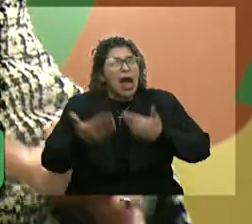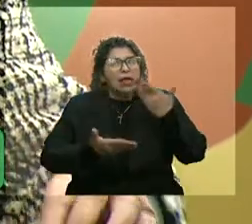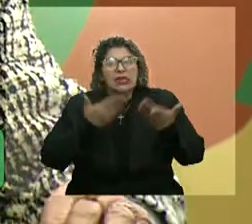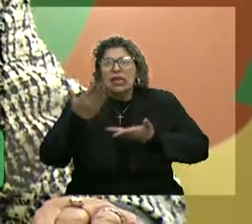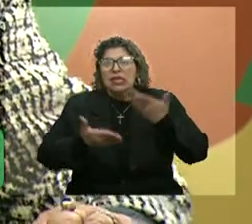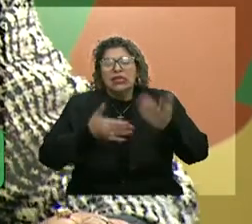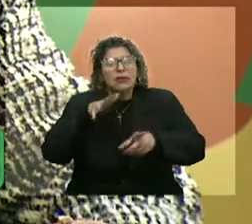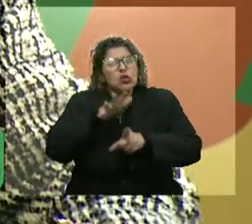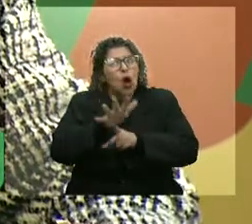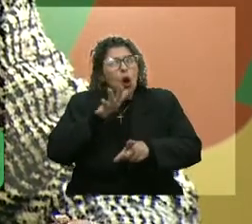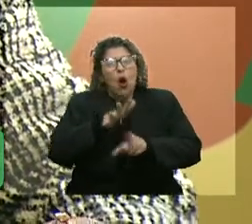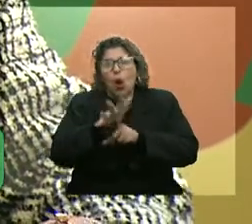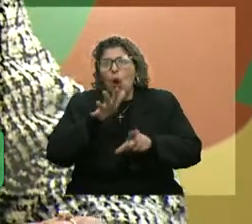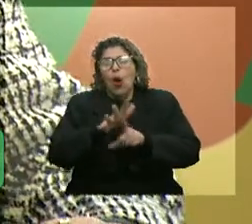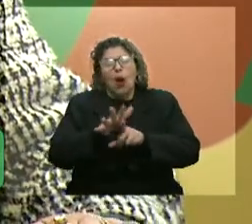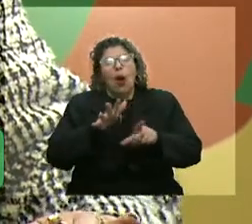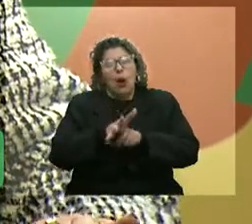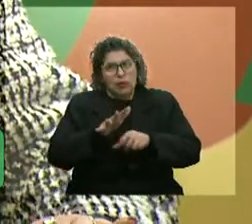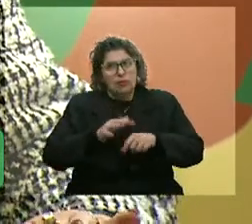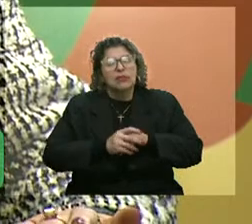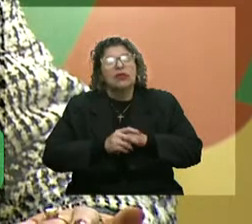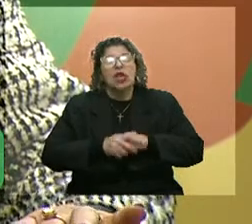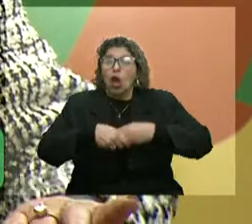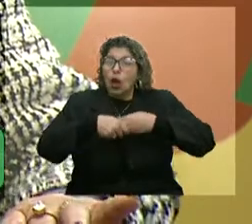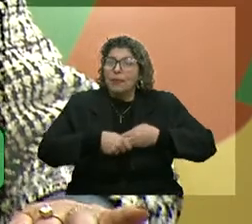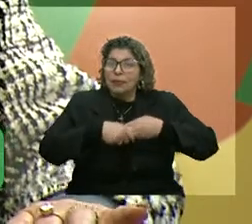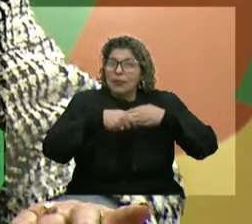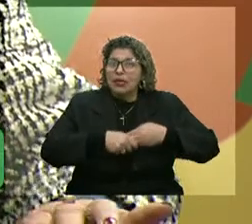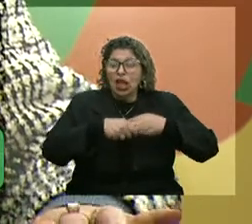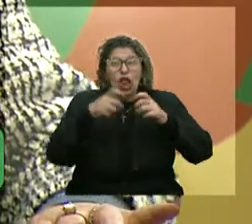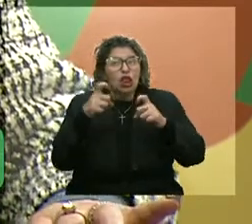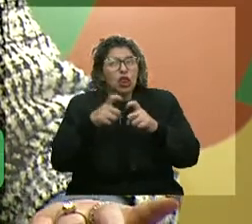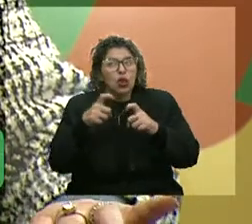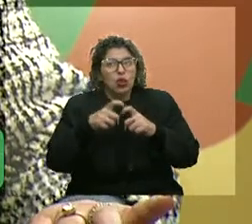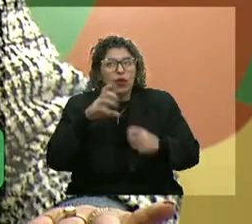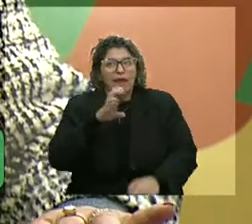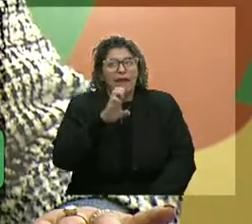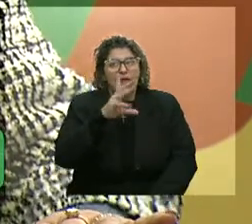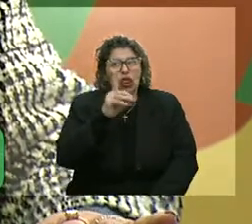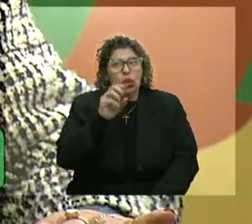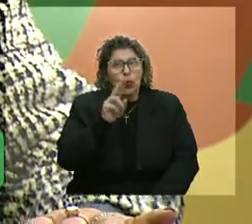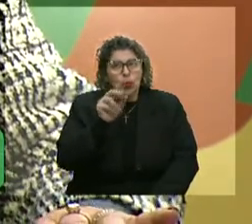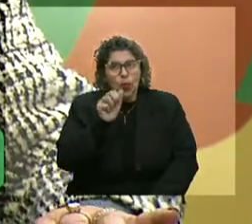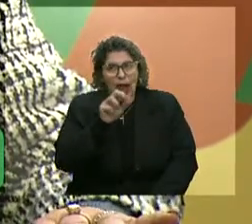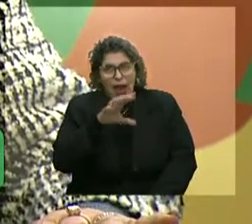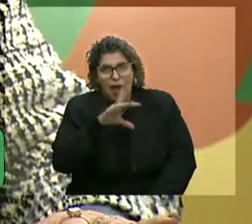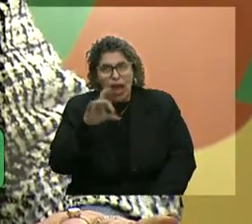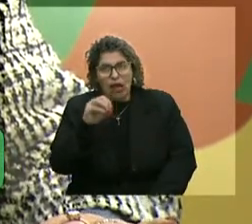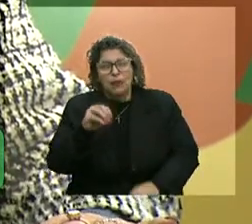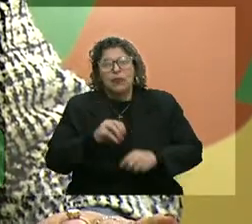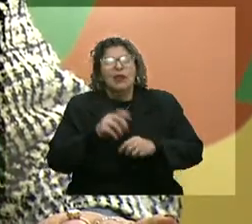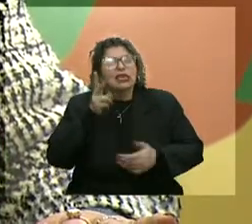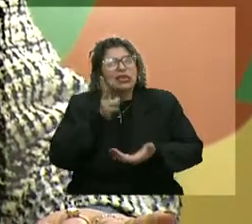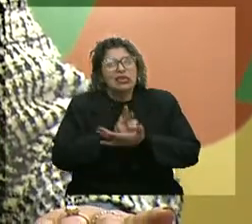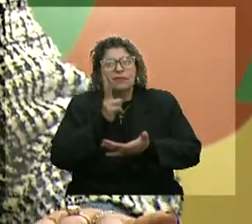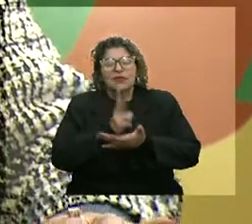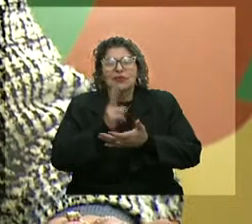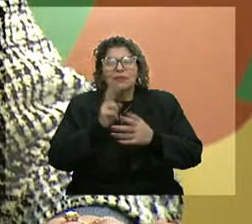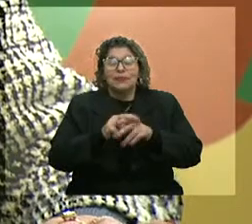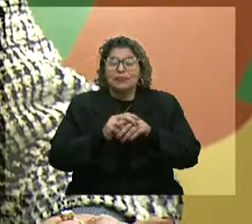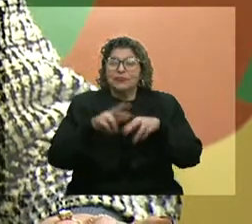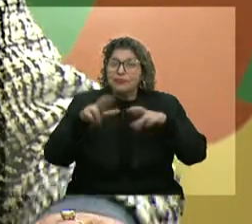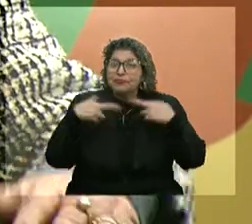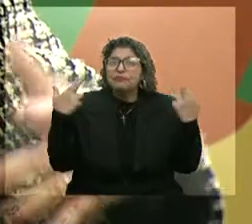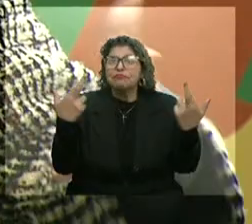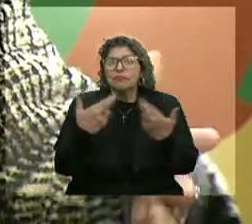a tanta demanda que ocasionou. Cumprimentar o doutor Eduardo, dizer que nas nossas audiências sempre